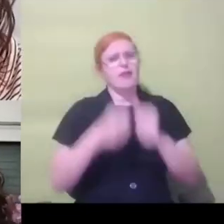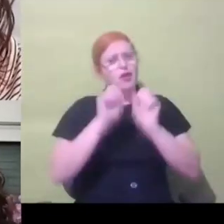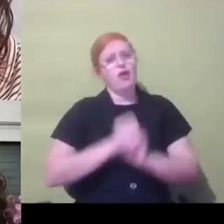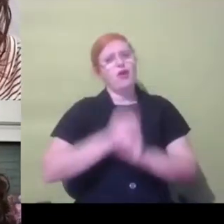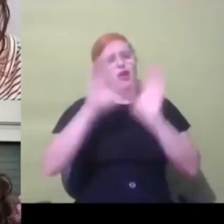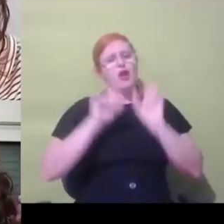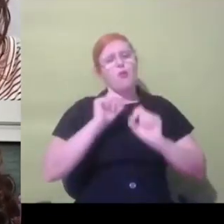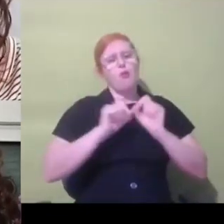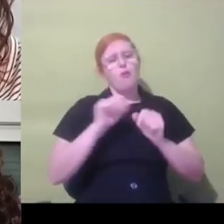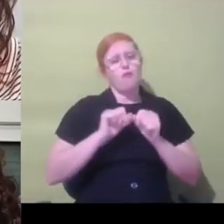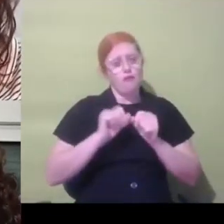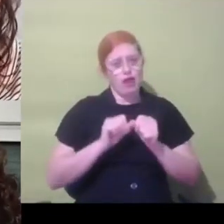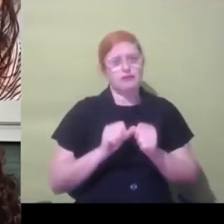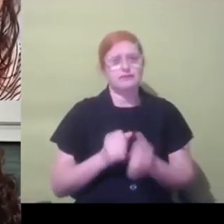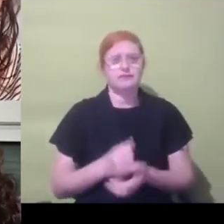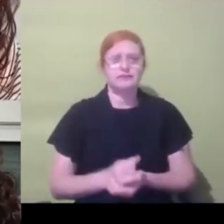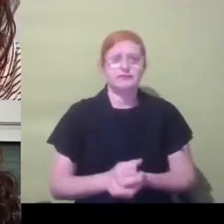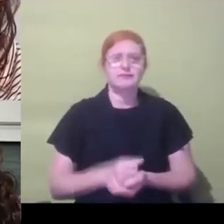faz e tal.